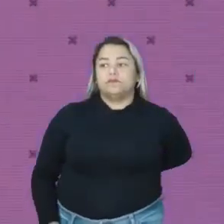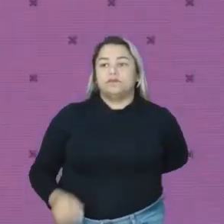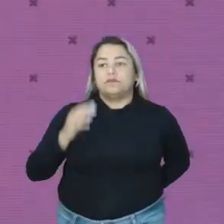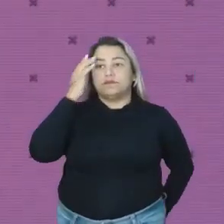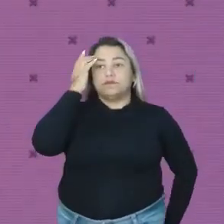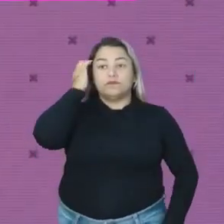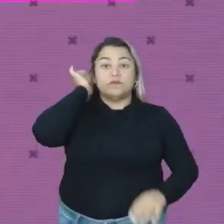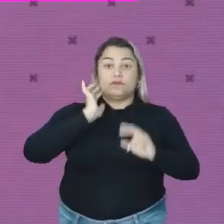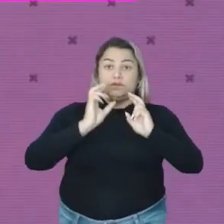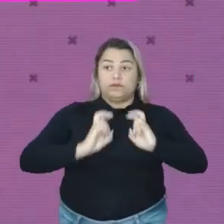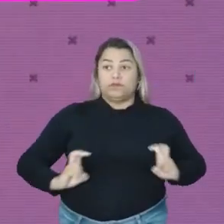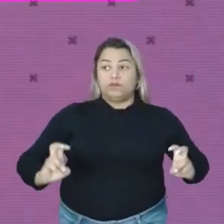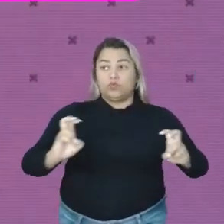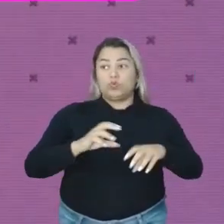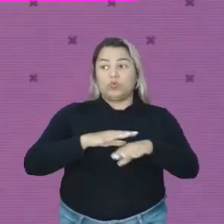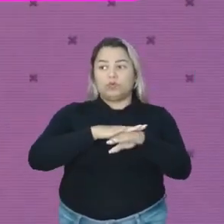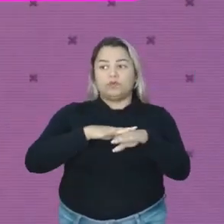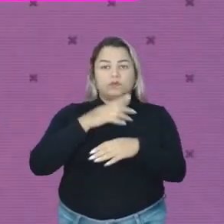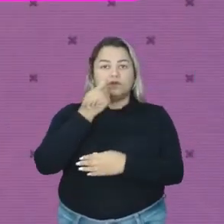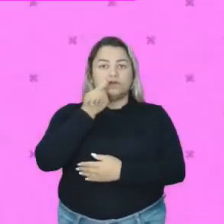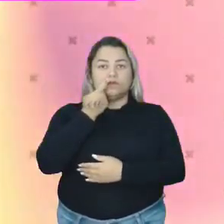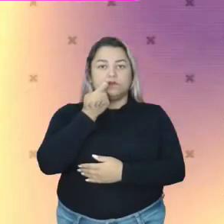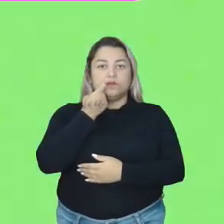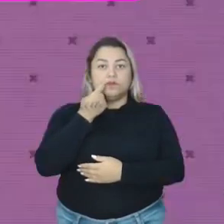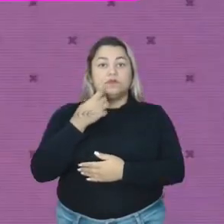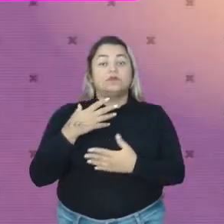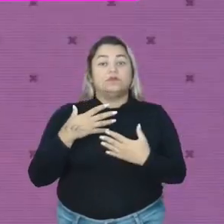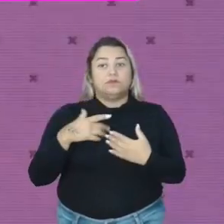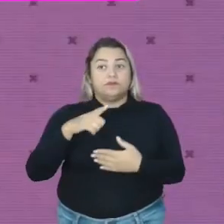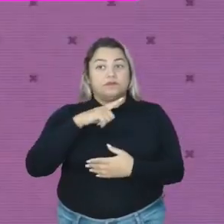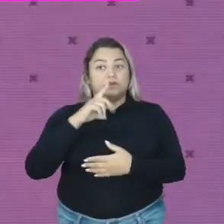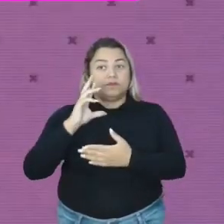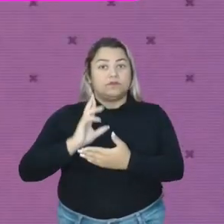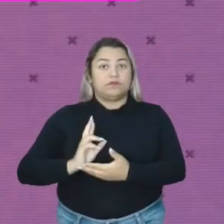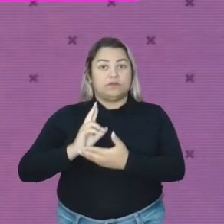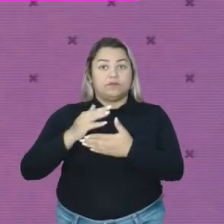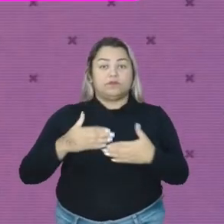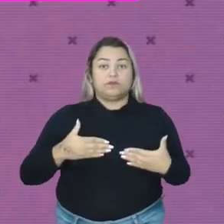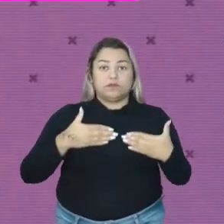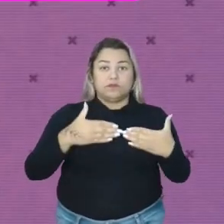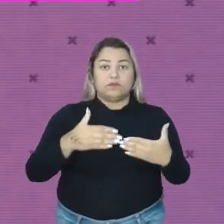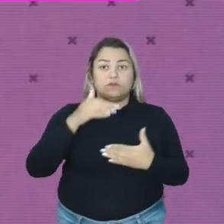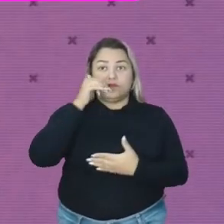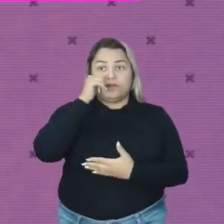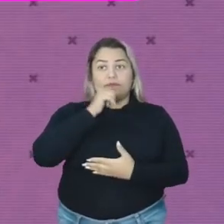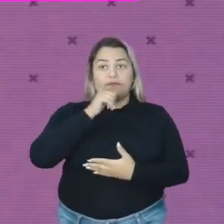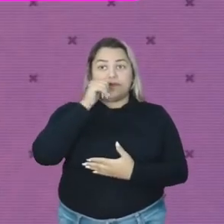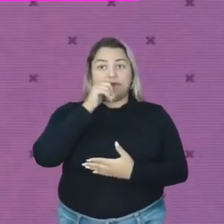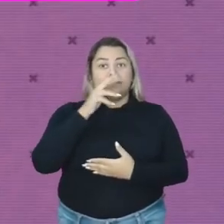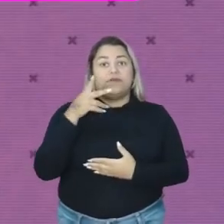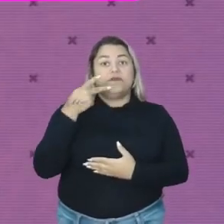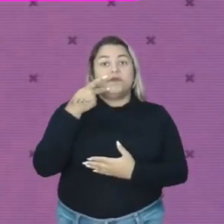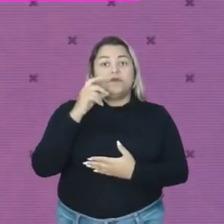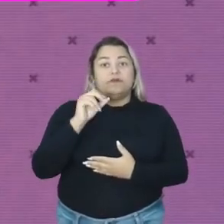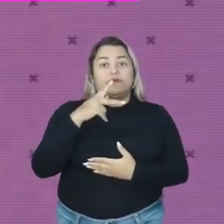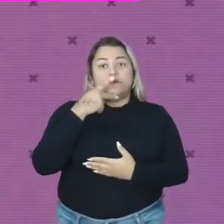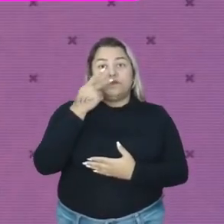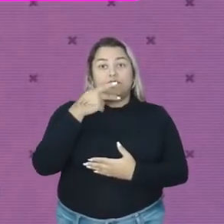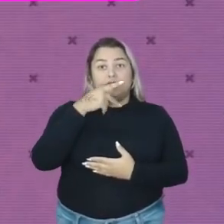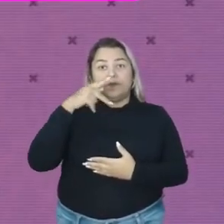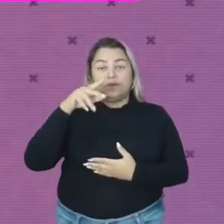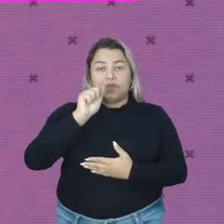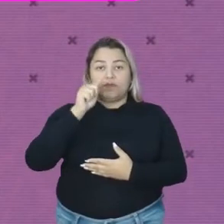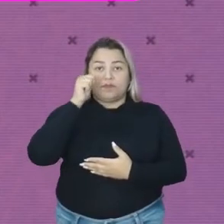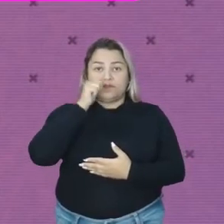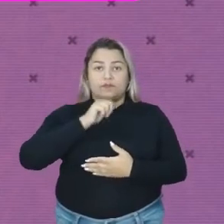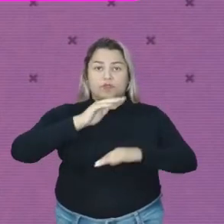Na roda de conversa dessa sexta-feira, recebemos representantes do Ministério das Mulheres para falar sobre o PPA Mulheres e as